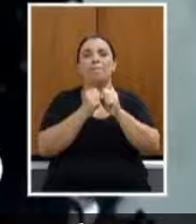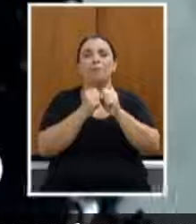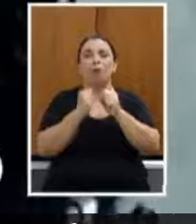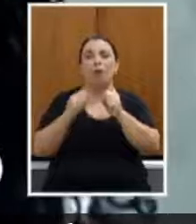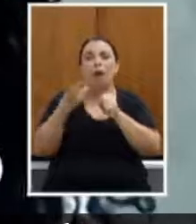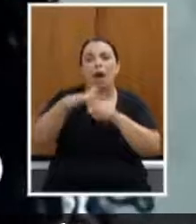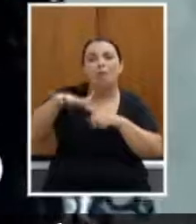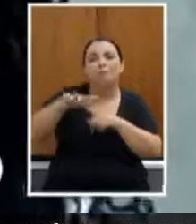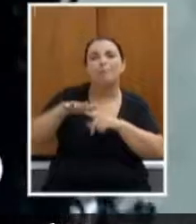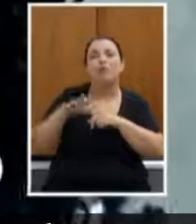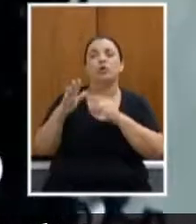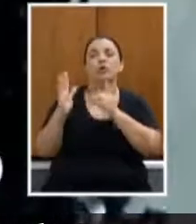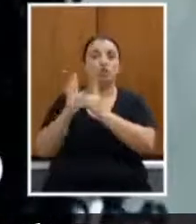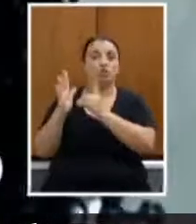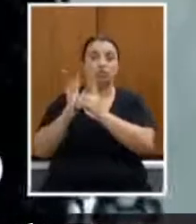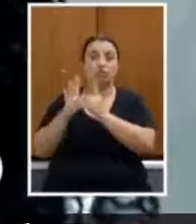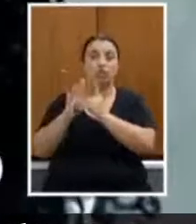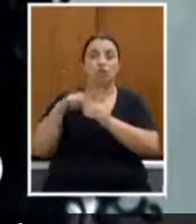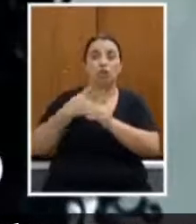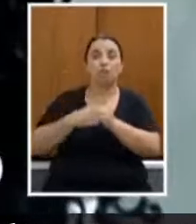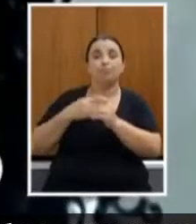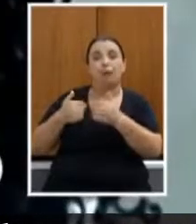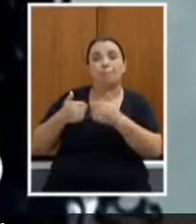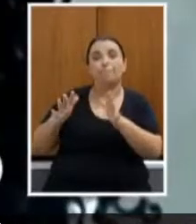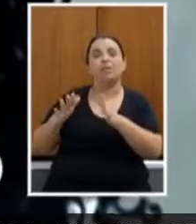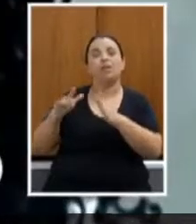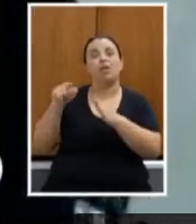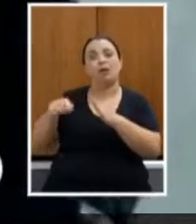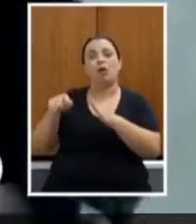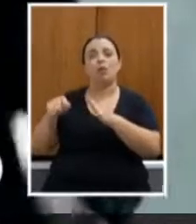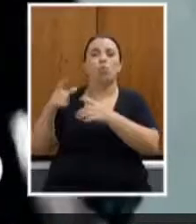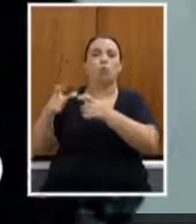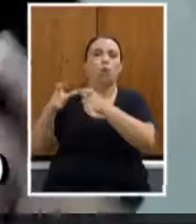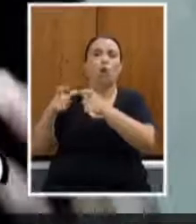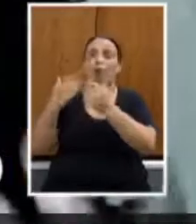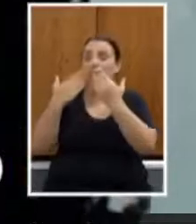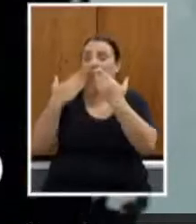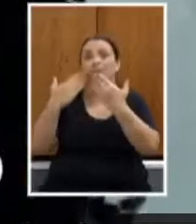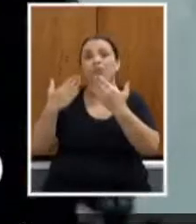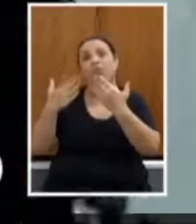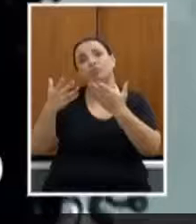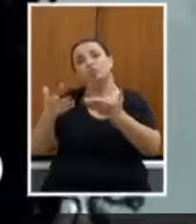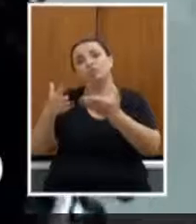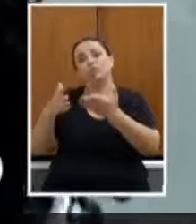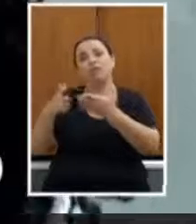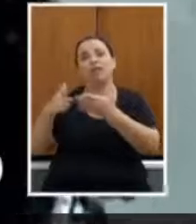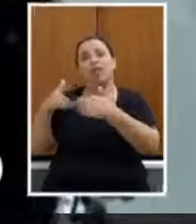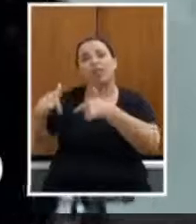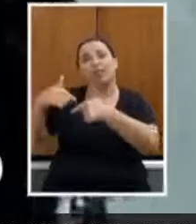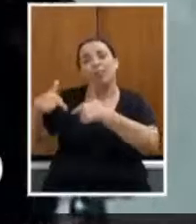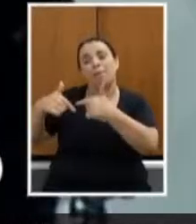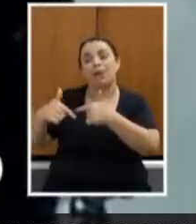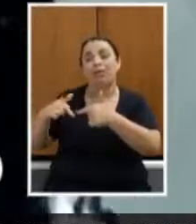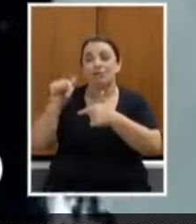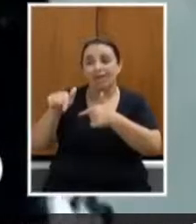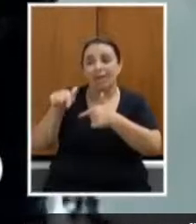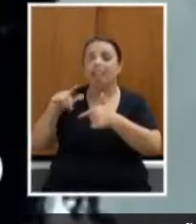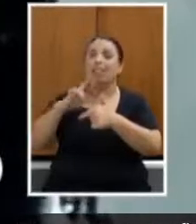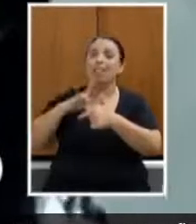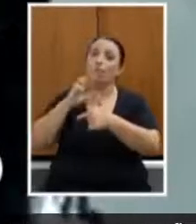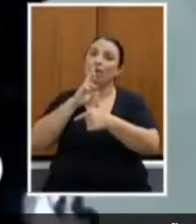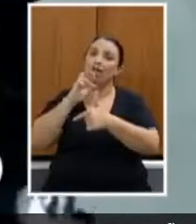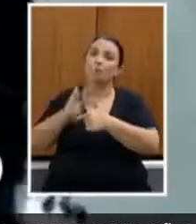Indígena, onde que a gente abriu espaço nessa casa para uma frente, e essa frente deu resposta concreta para os indígenas.